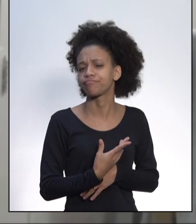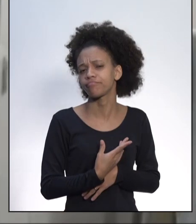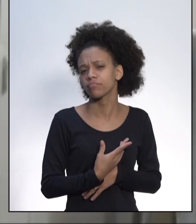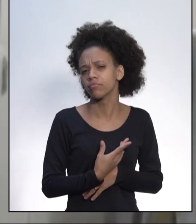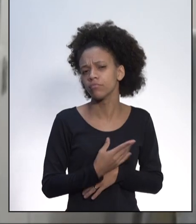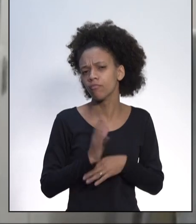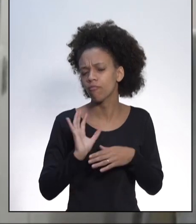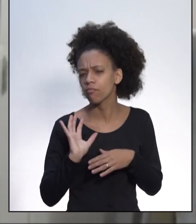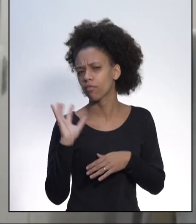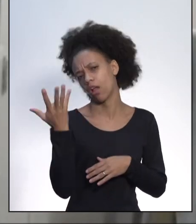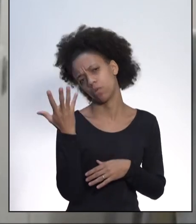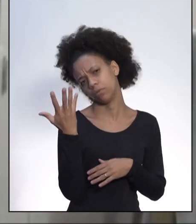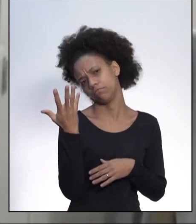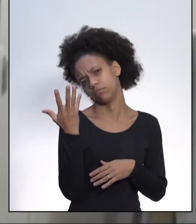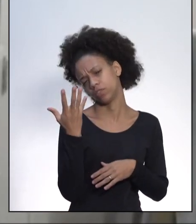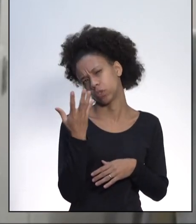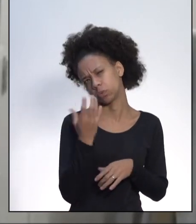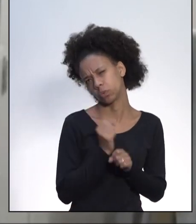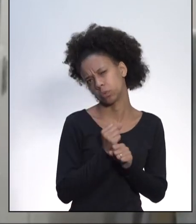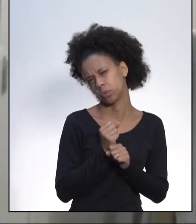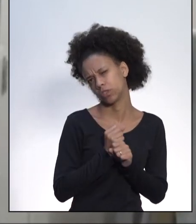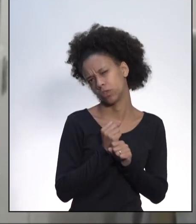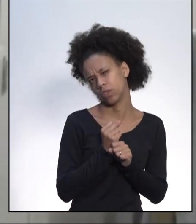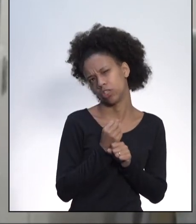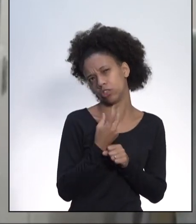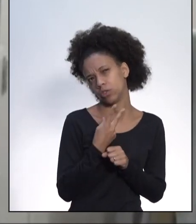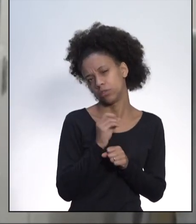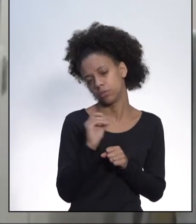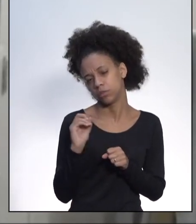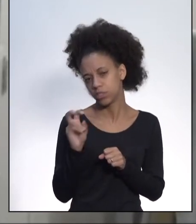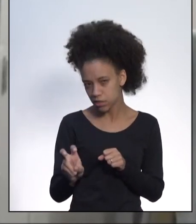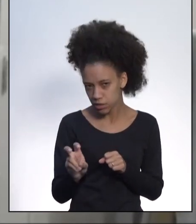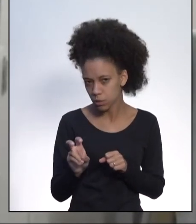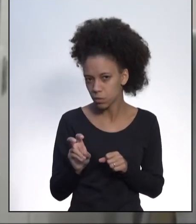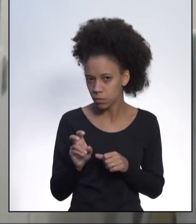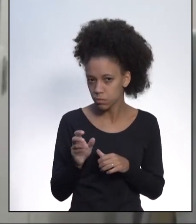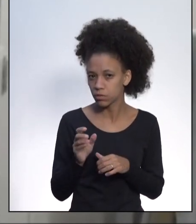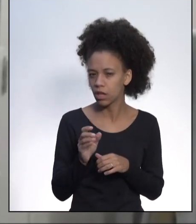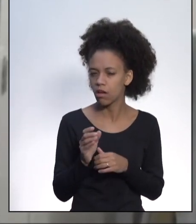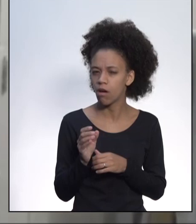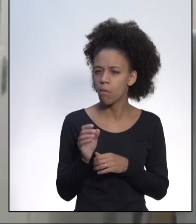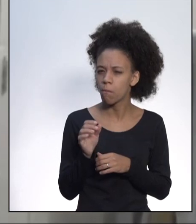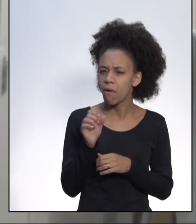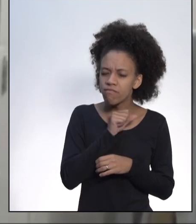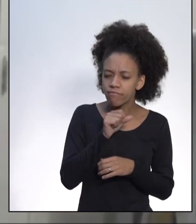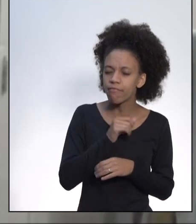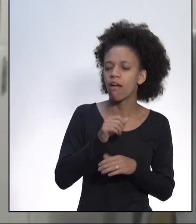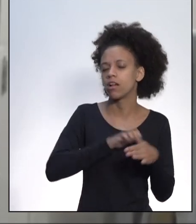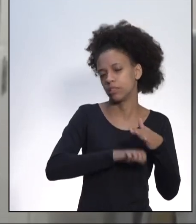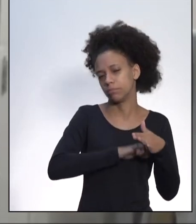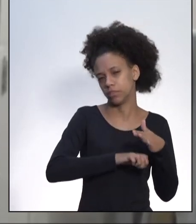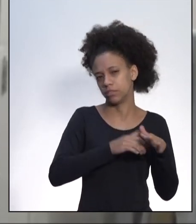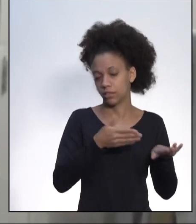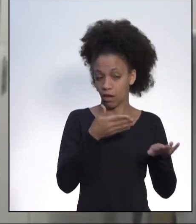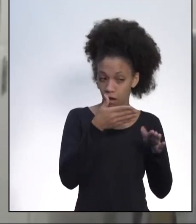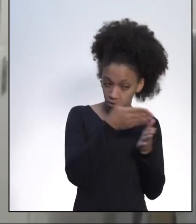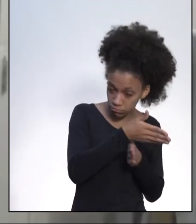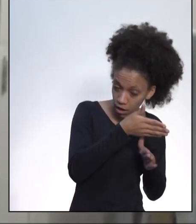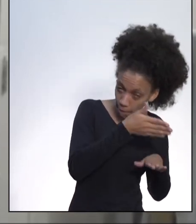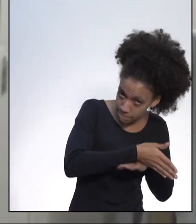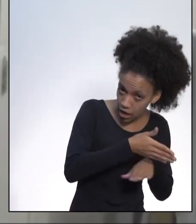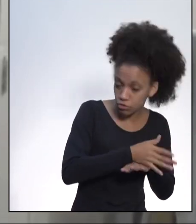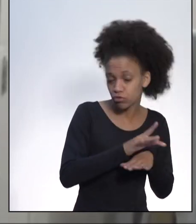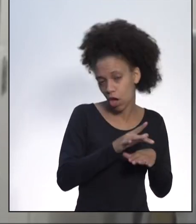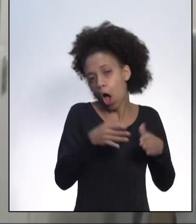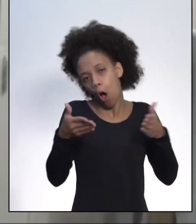em 2005, né? E a antiga empresa que eu fazia parte, né? Hoje eu sou só sócio.